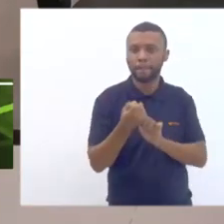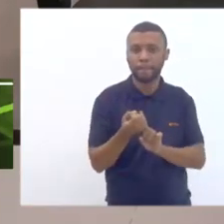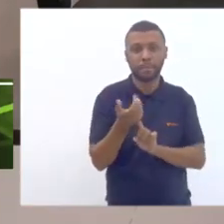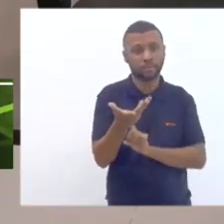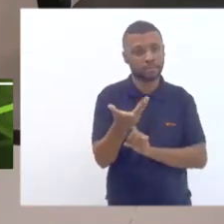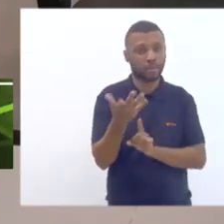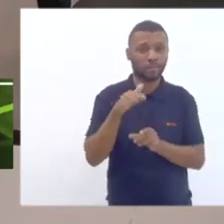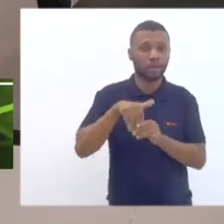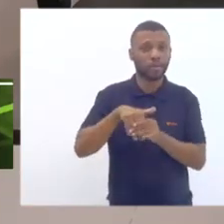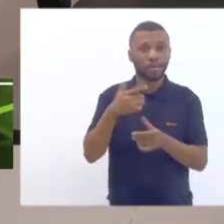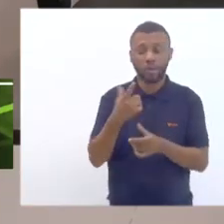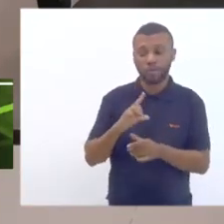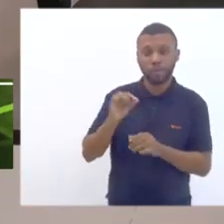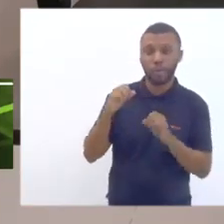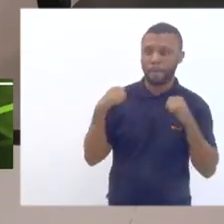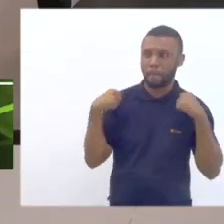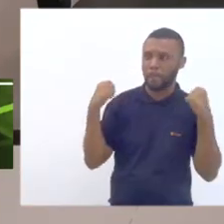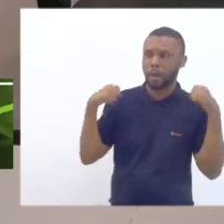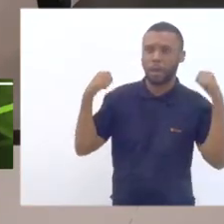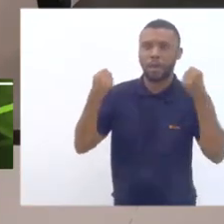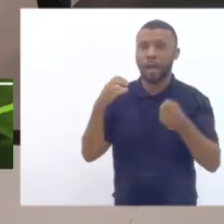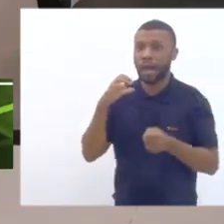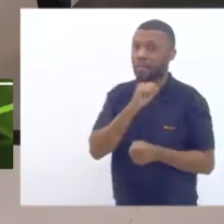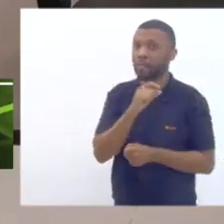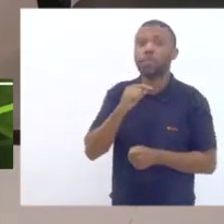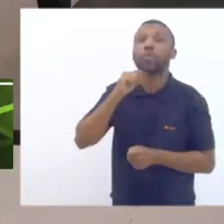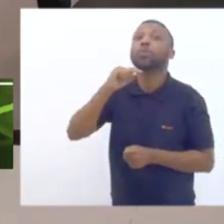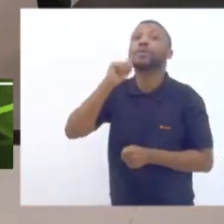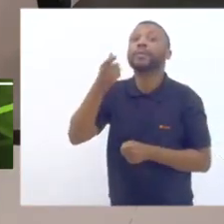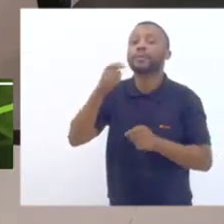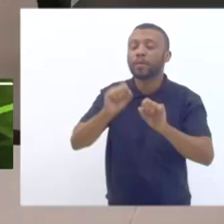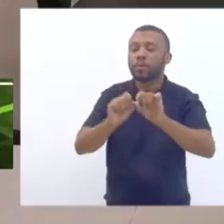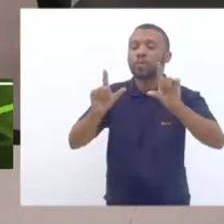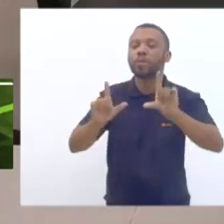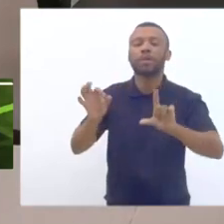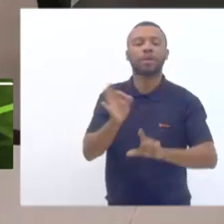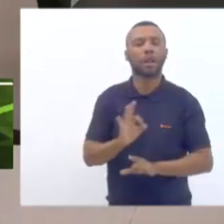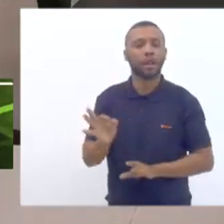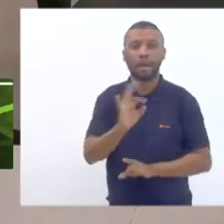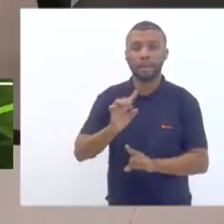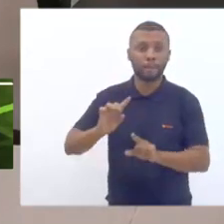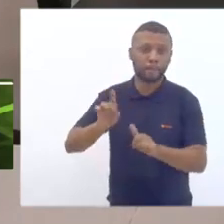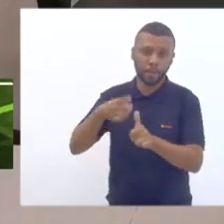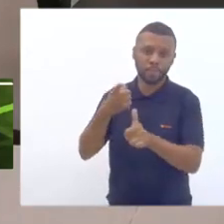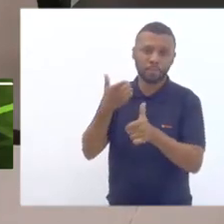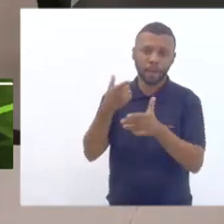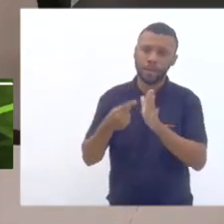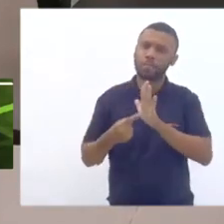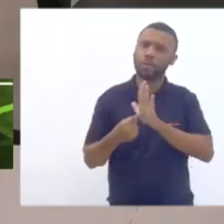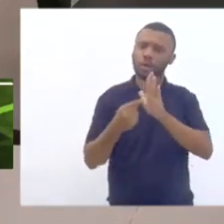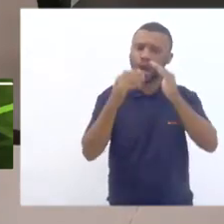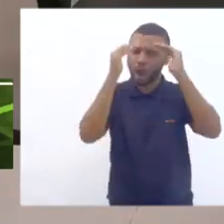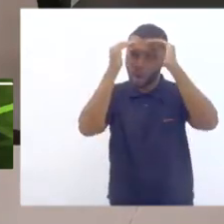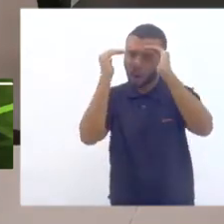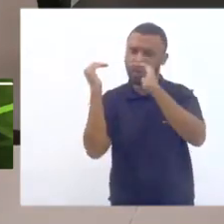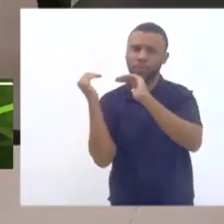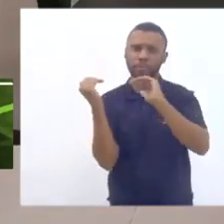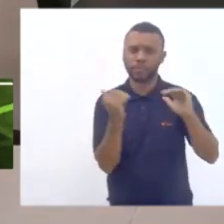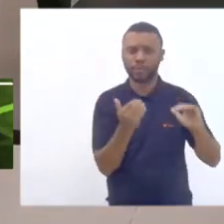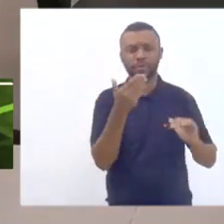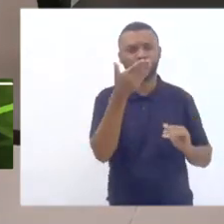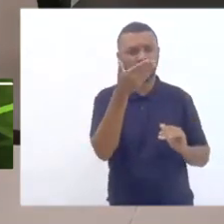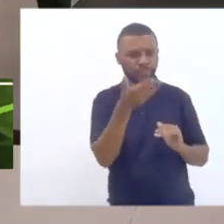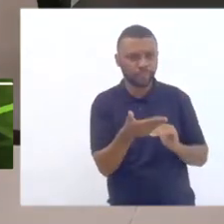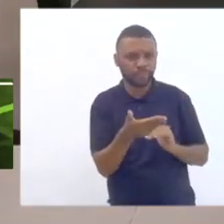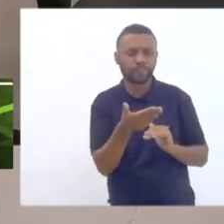subi rapidamente, não consegui falar pelo Zoom, para primeiro demonstrar o respeito à chegada